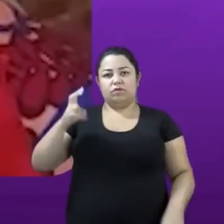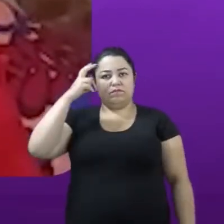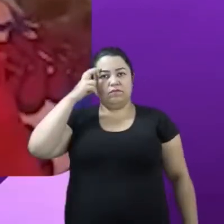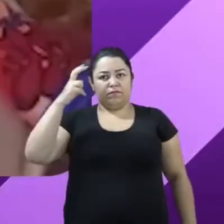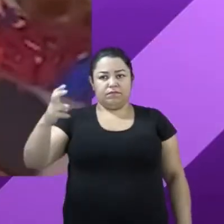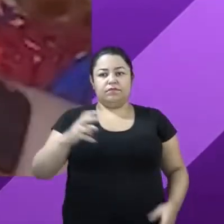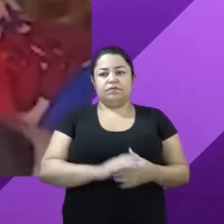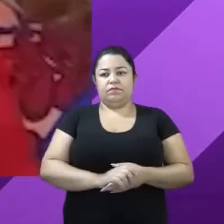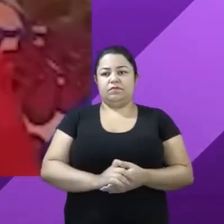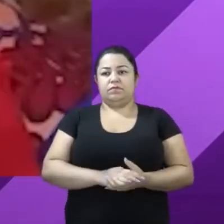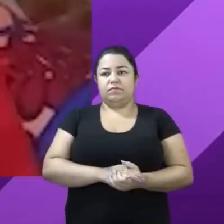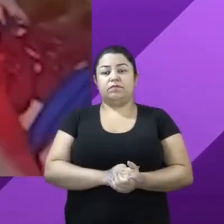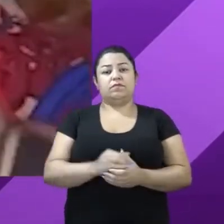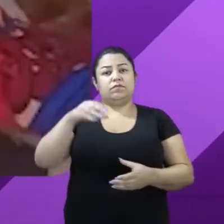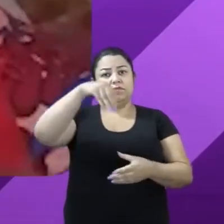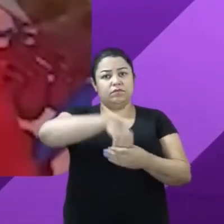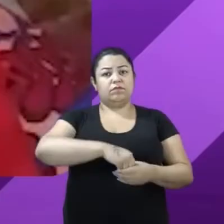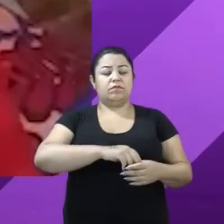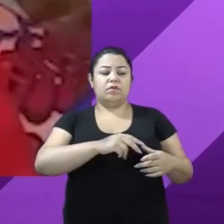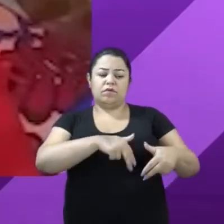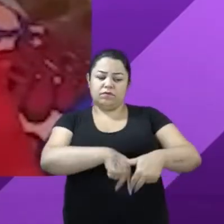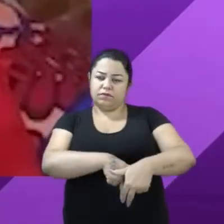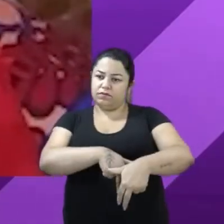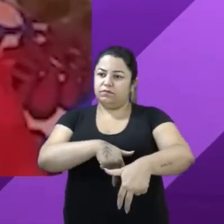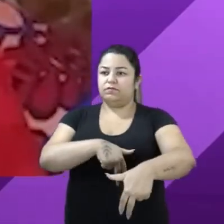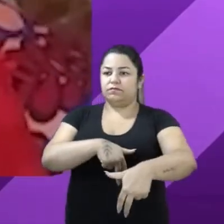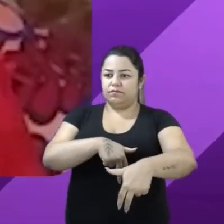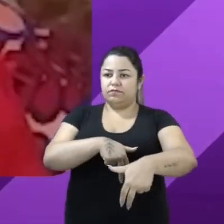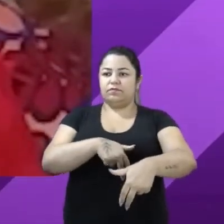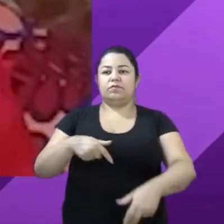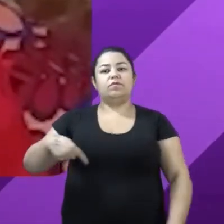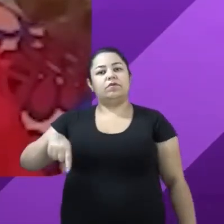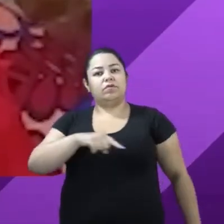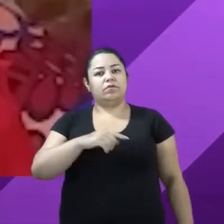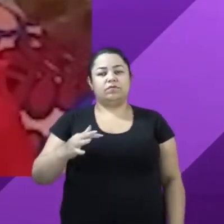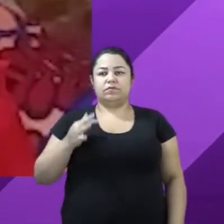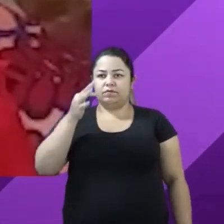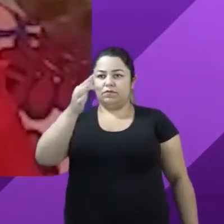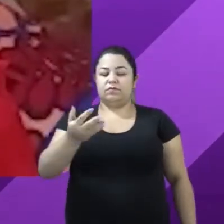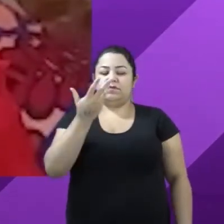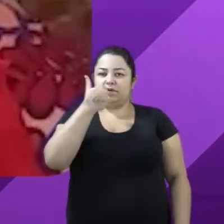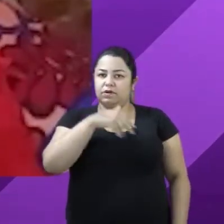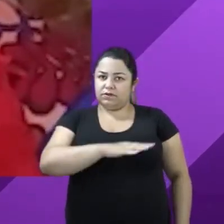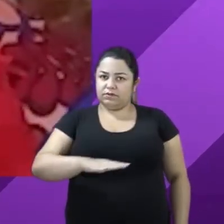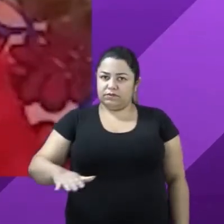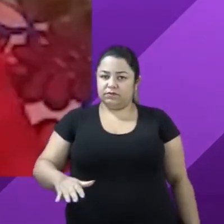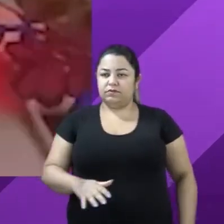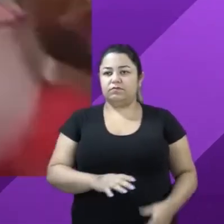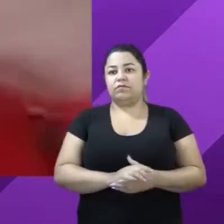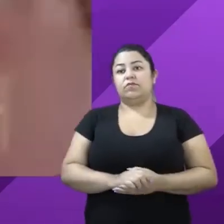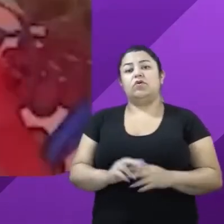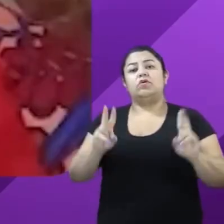cultura, sobre aquilo que a gente carrega, sobre a nossa ancestralidade, sobre o nosso futuro das nossas crianças,